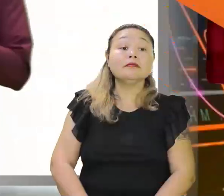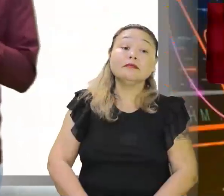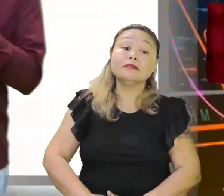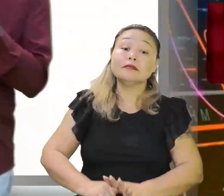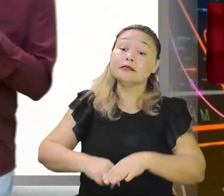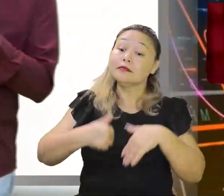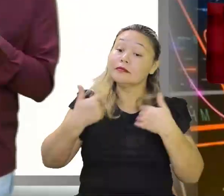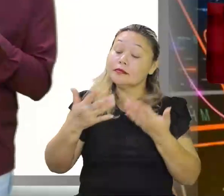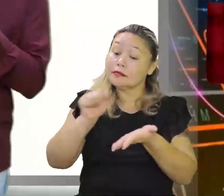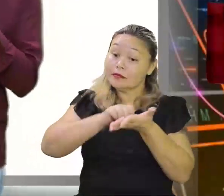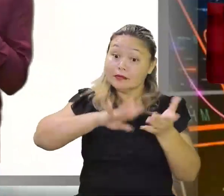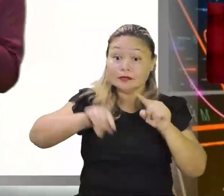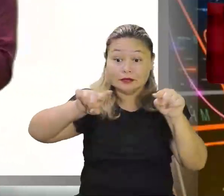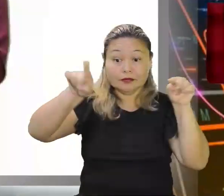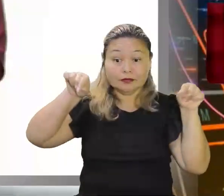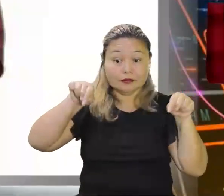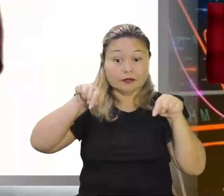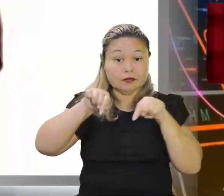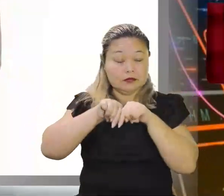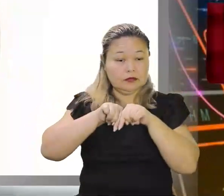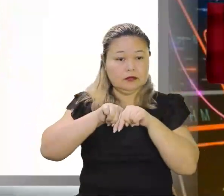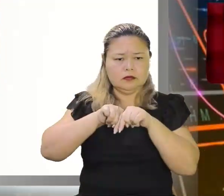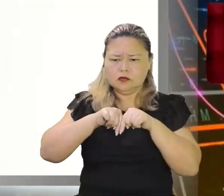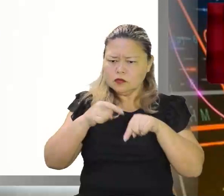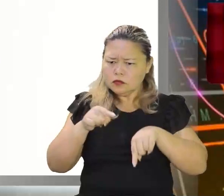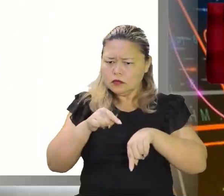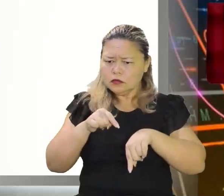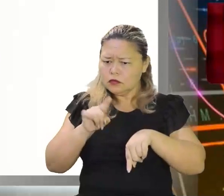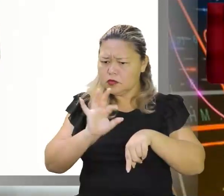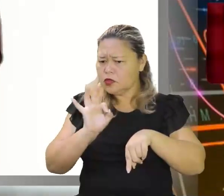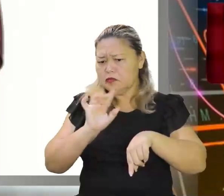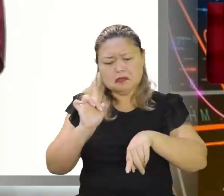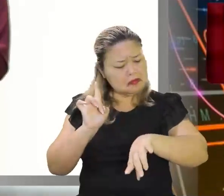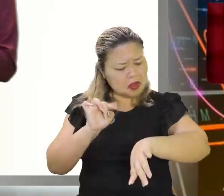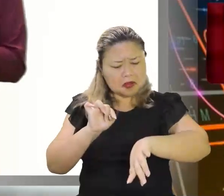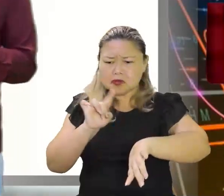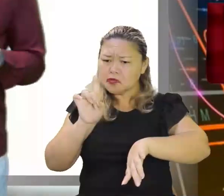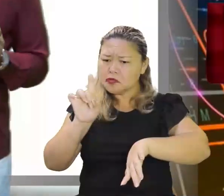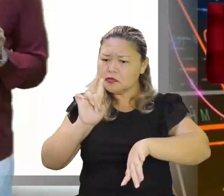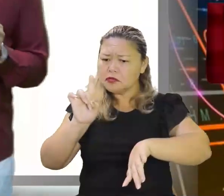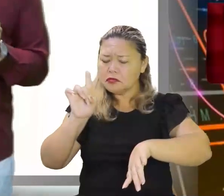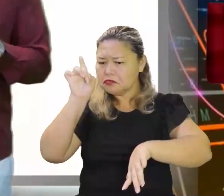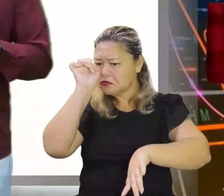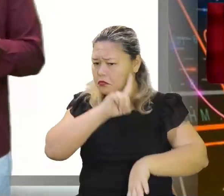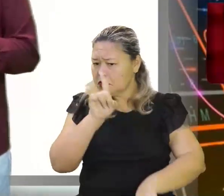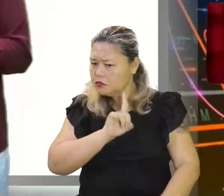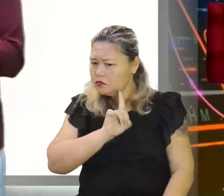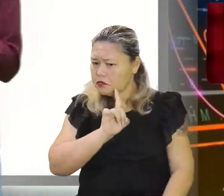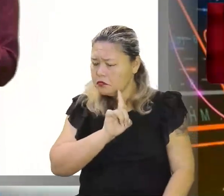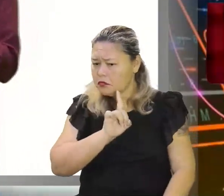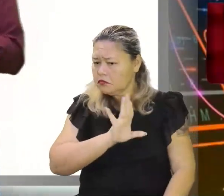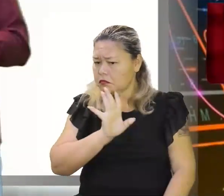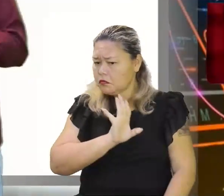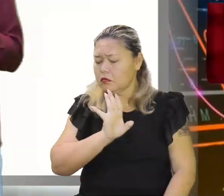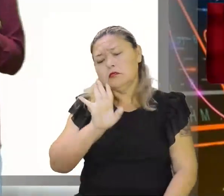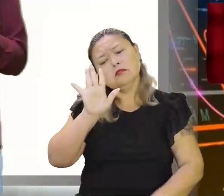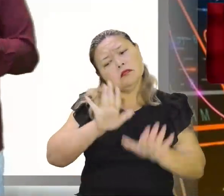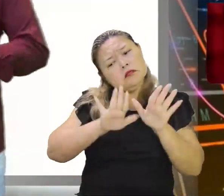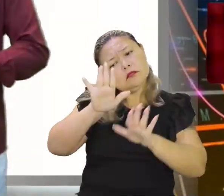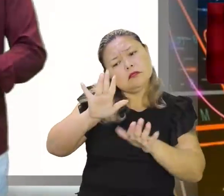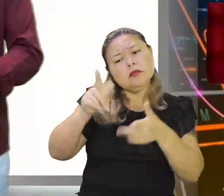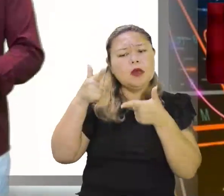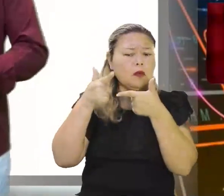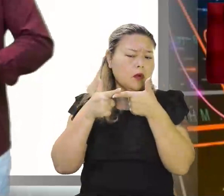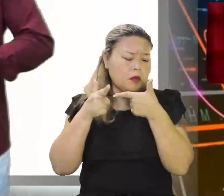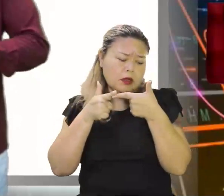As atividades de sala não sem dificuldade, né? Eu acredito que não. Pode ser que eles tenham tido algum probleminha